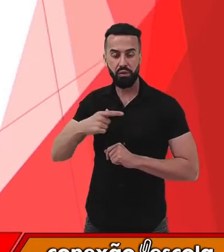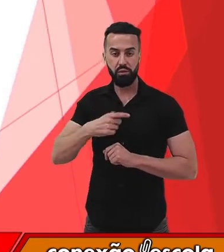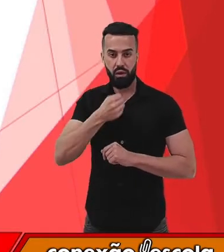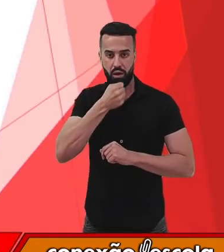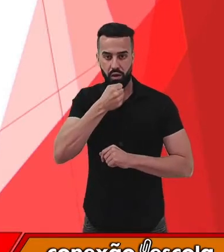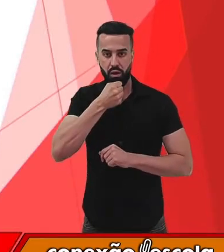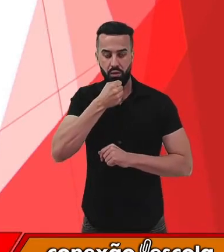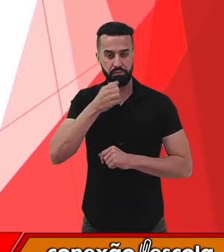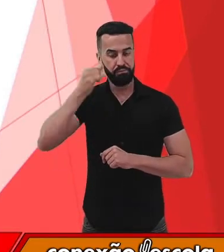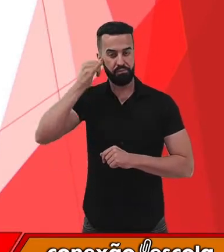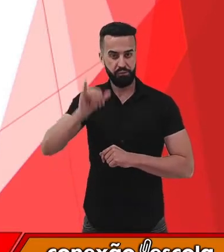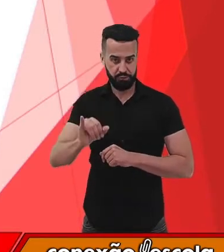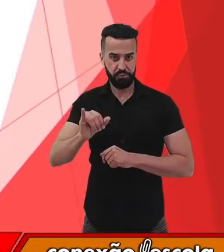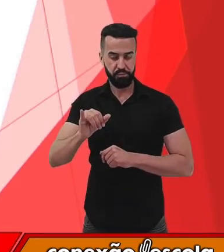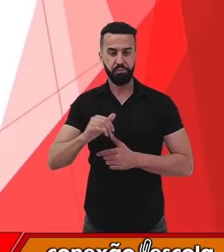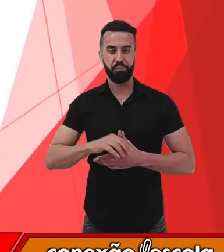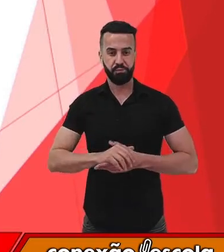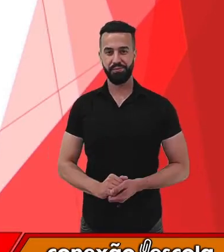engasgamento.